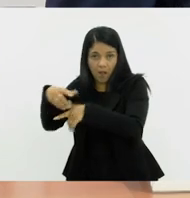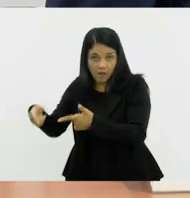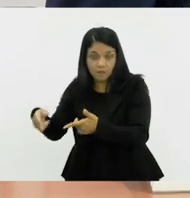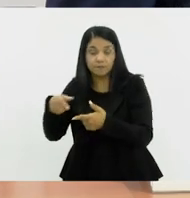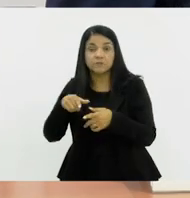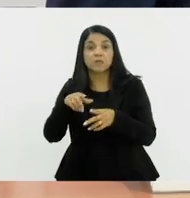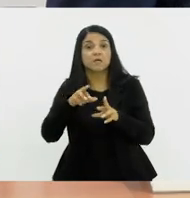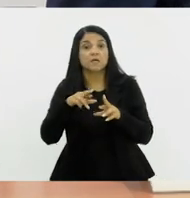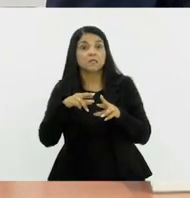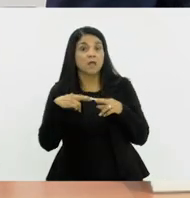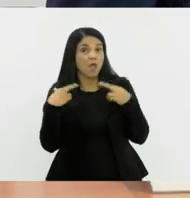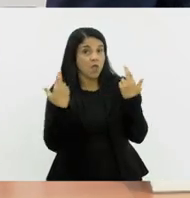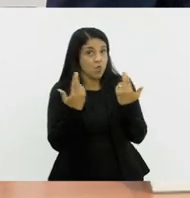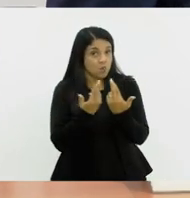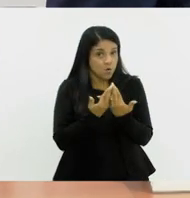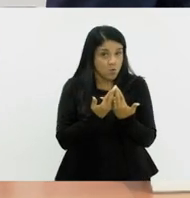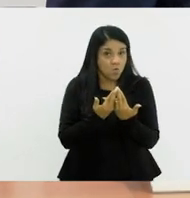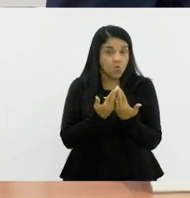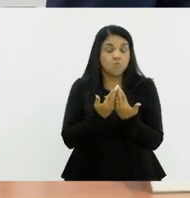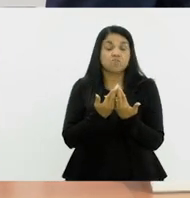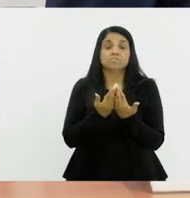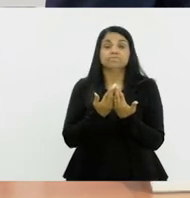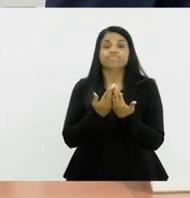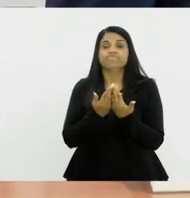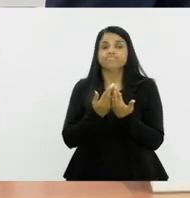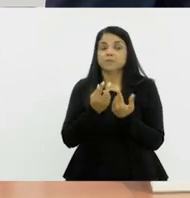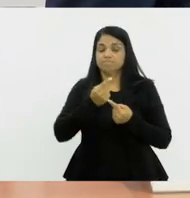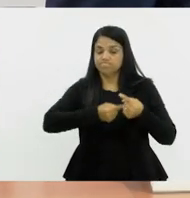condutor, né, foi dito que,